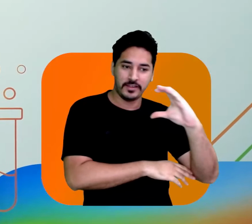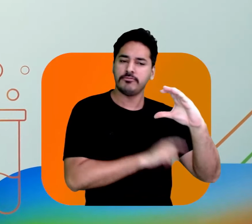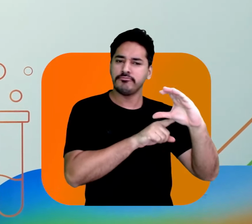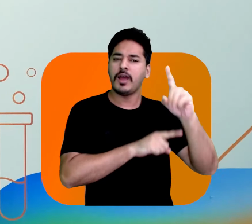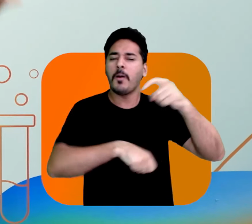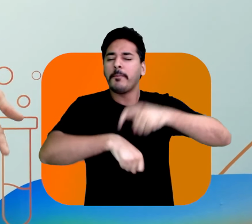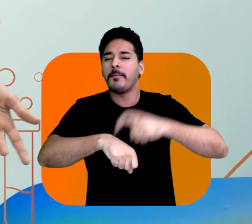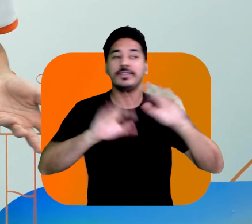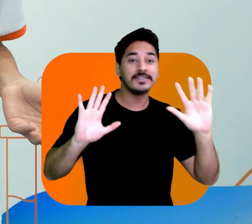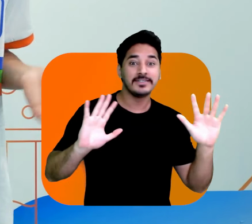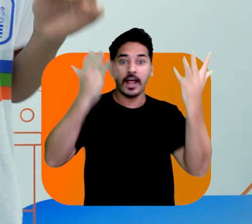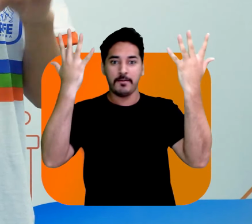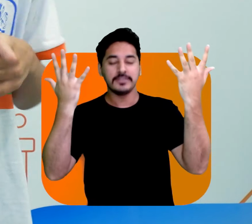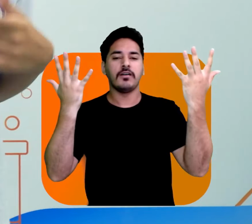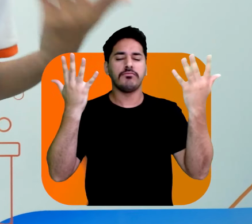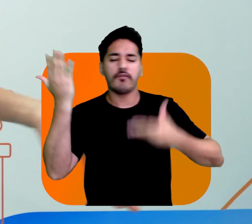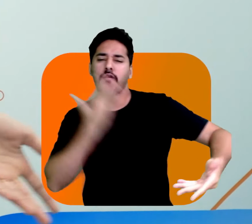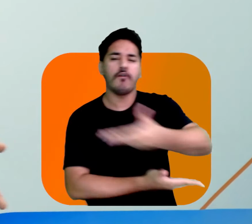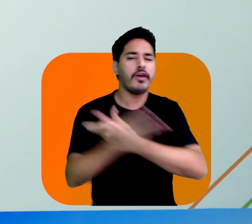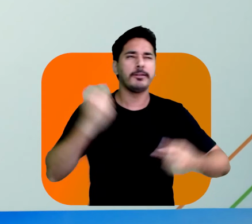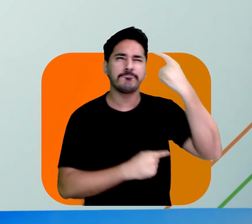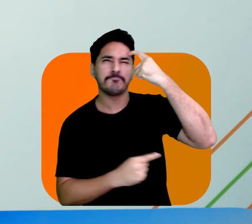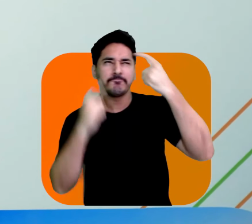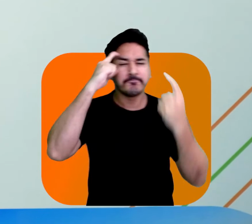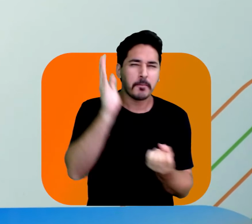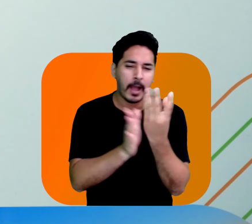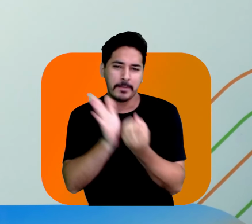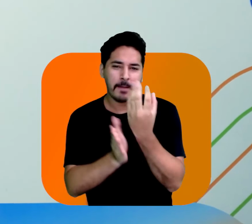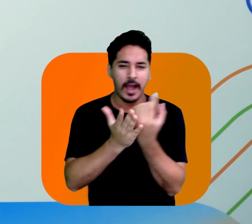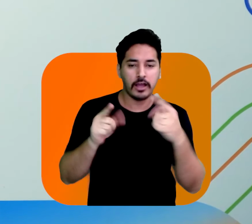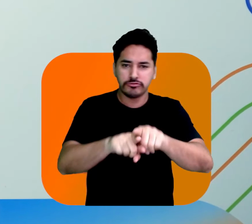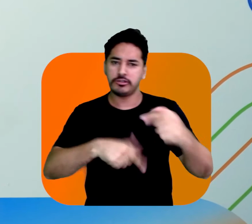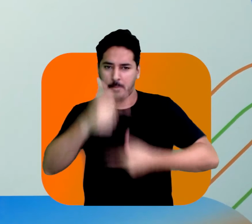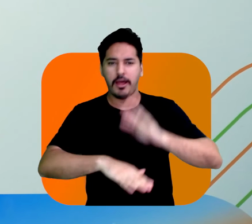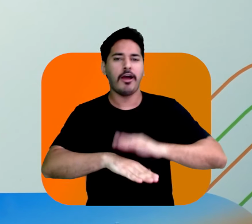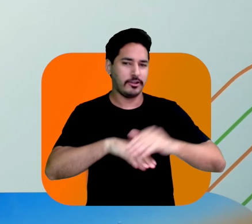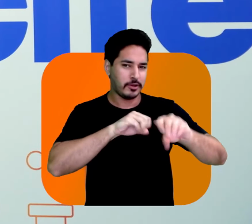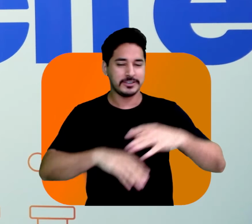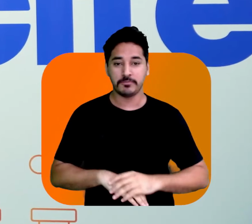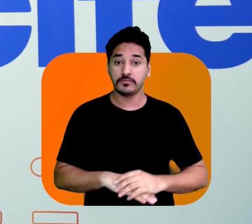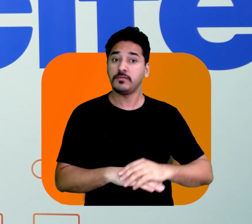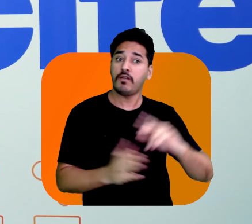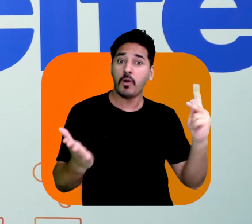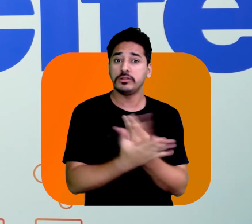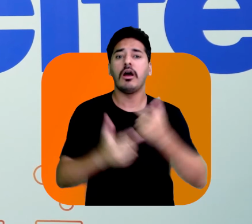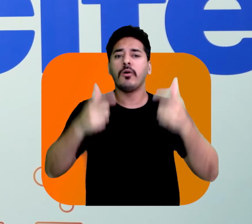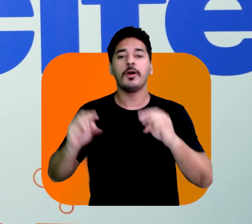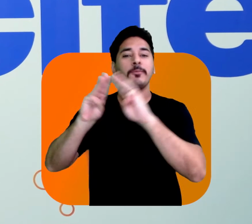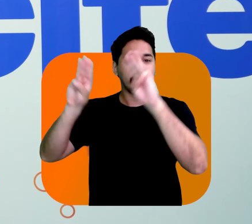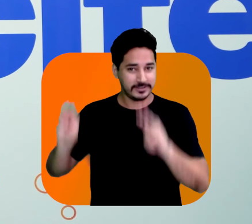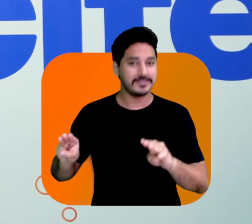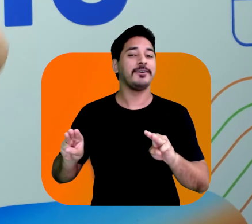O FIC é um momento de celebração, envolvendo espírito inventivo, colaborativo e mão na massa da educação. E será sediado no